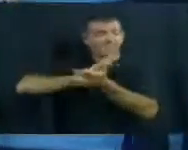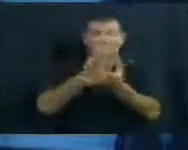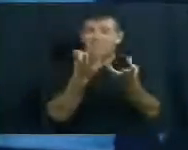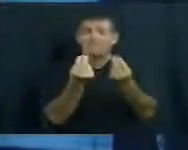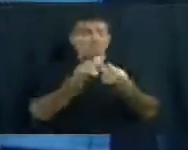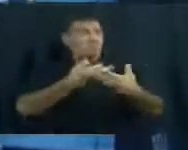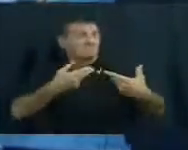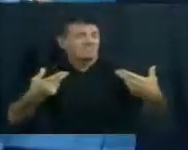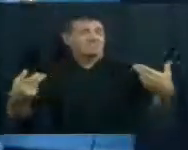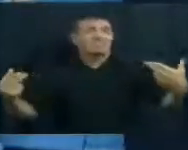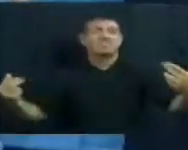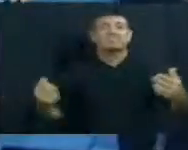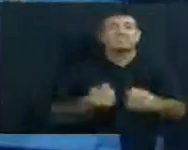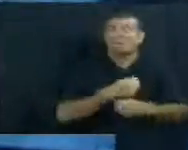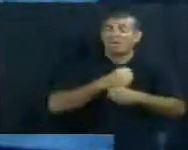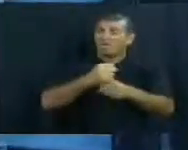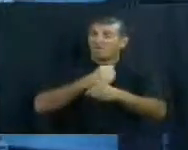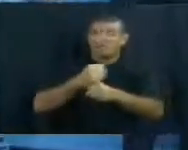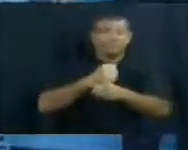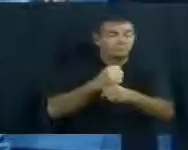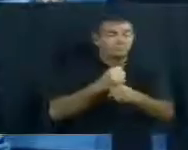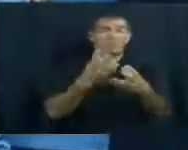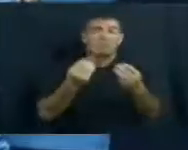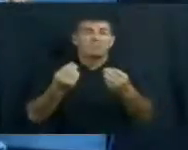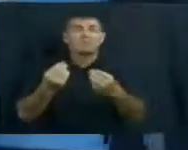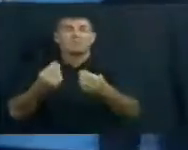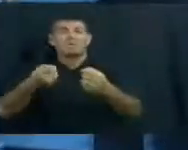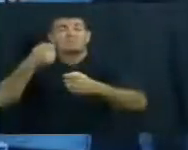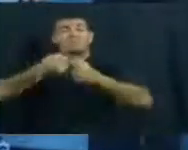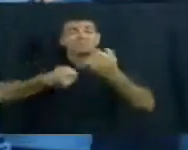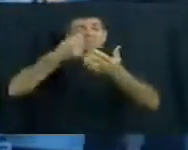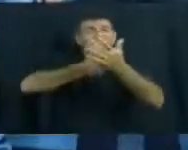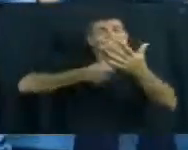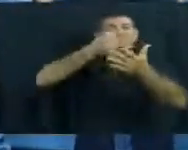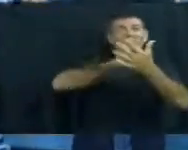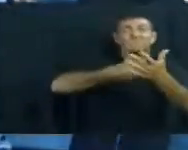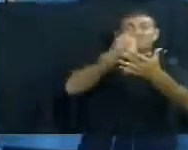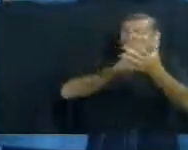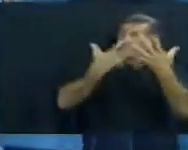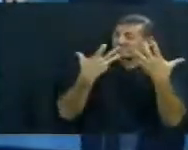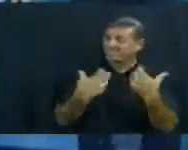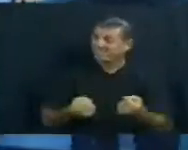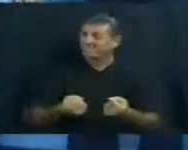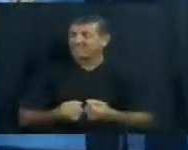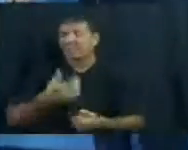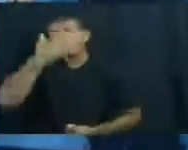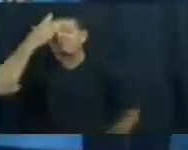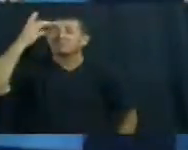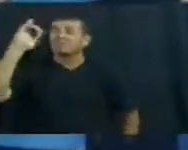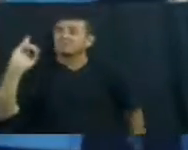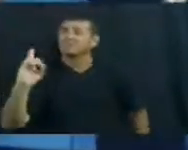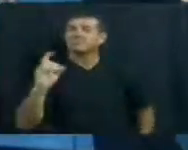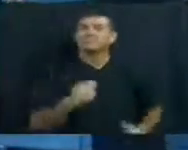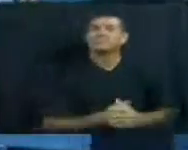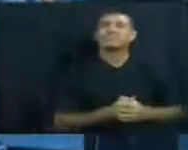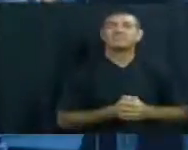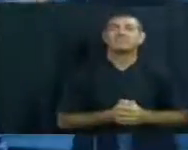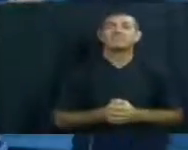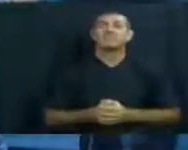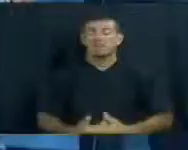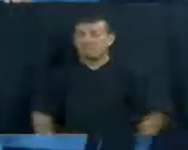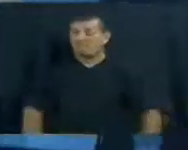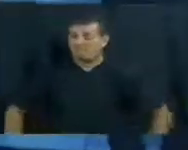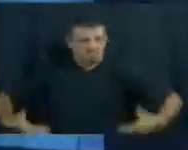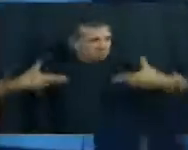discriminação. Foram anos de luta pela aceitação. Não ter pernas